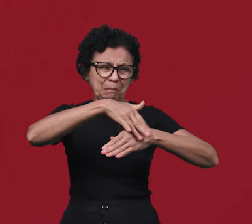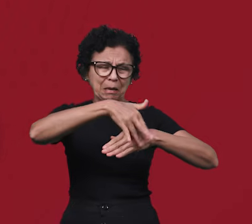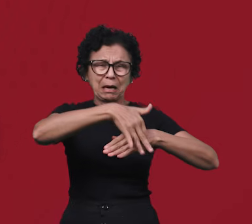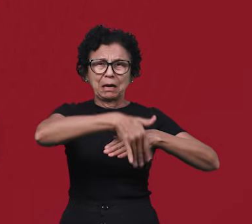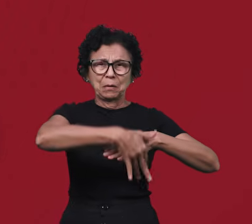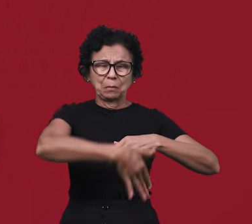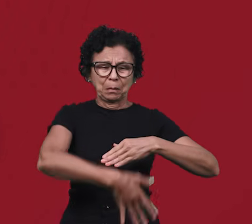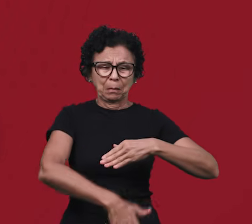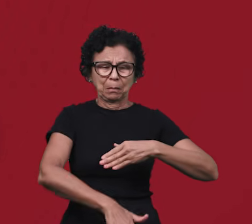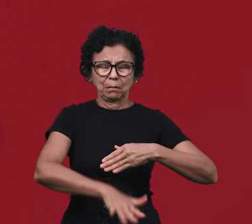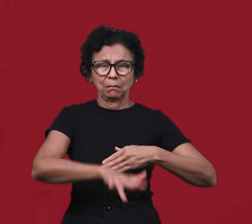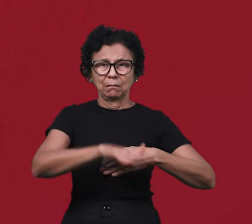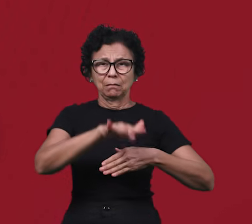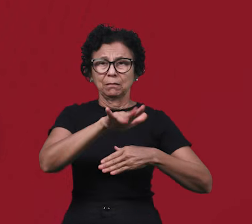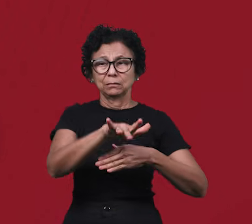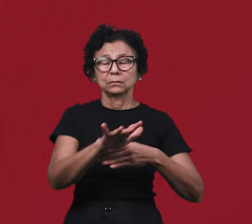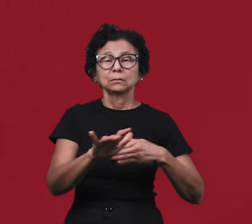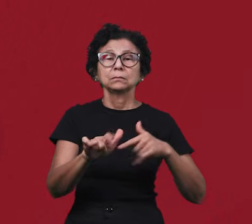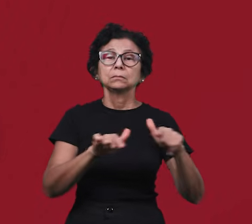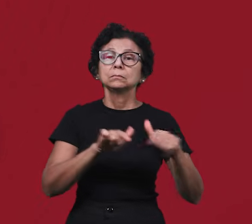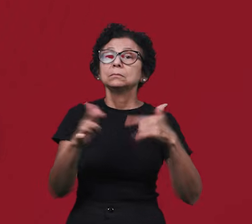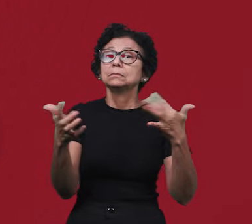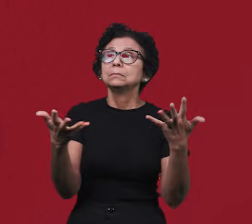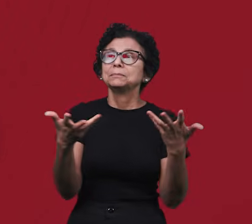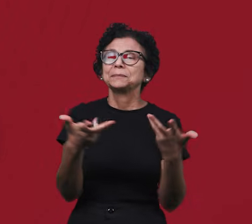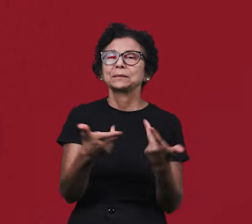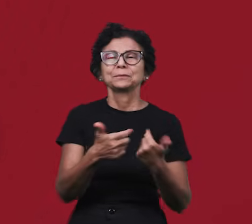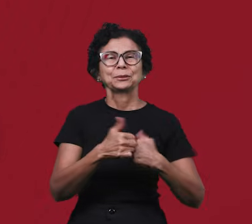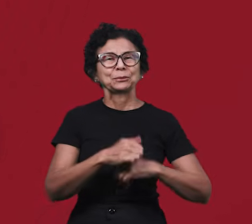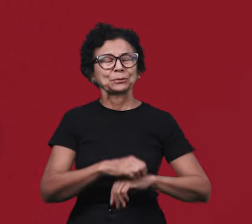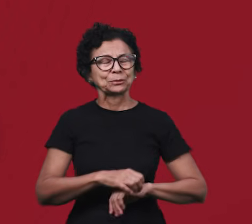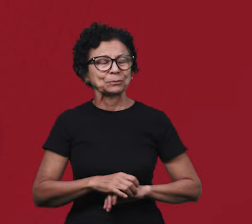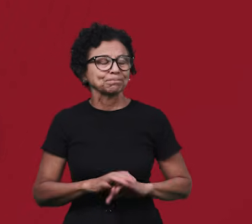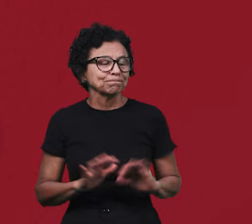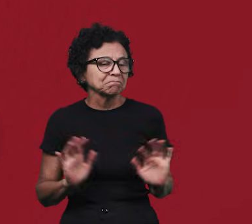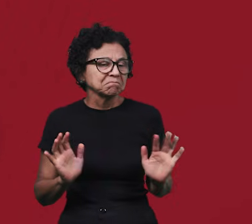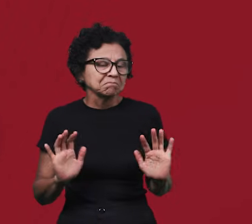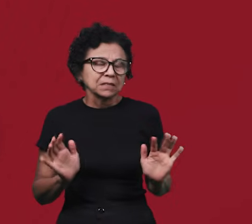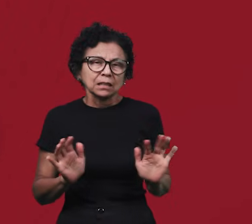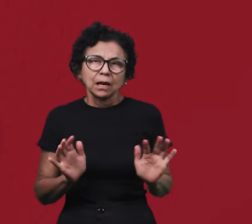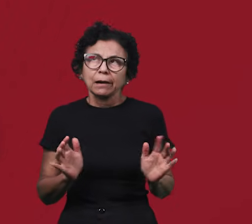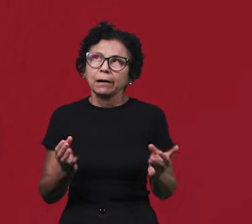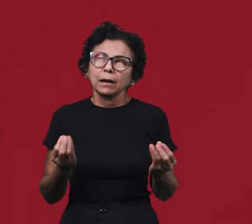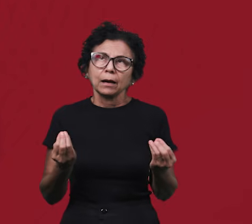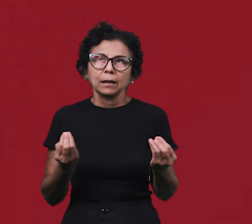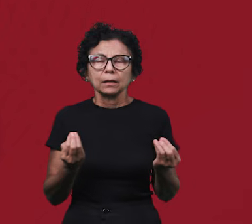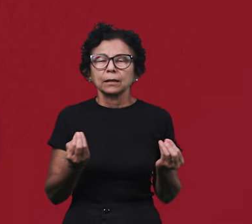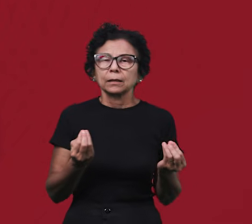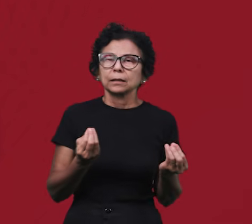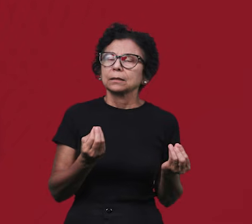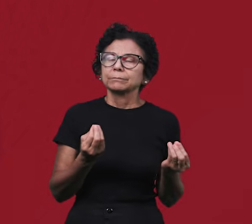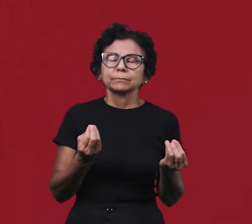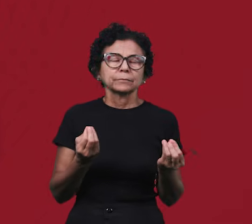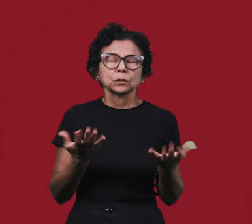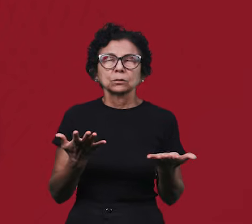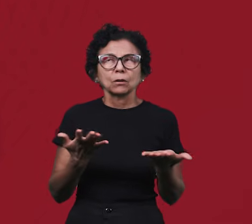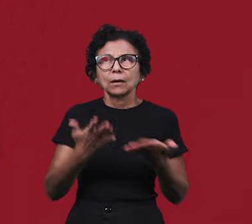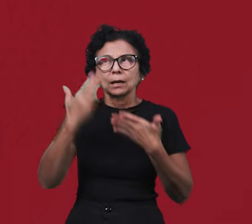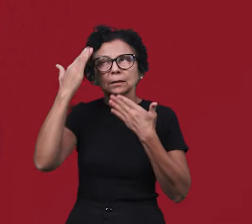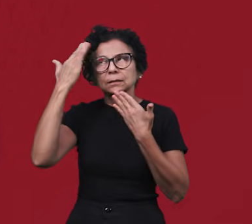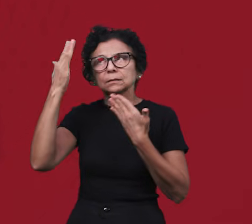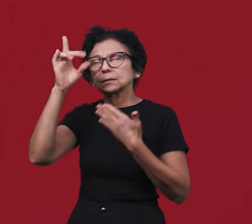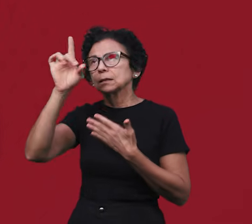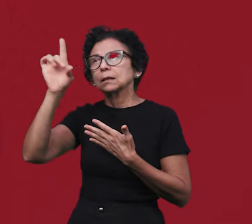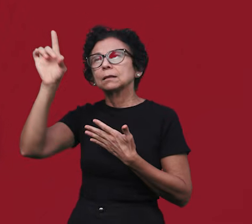nossas igrejas. Então foi um trabalho maravilhoso. Não há o que nós assim podemos agradecer